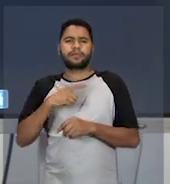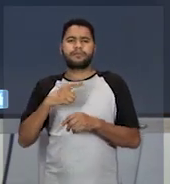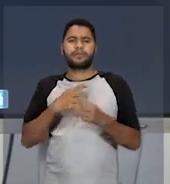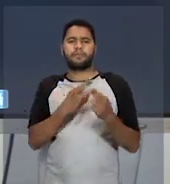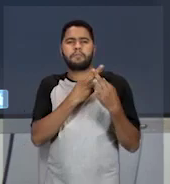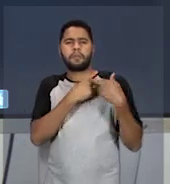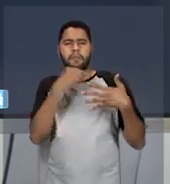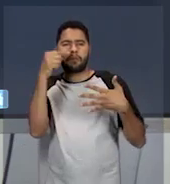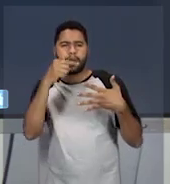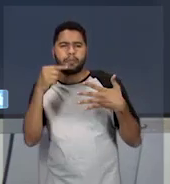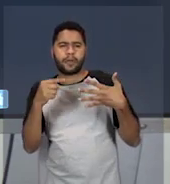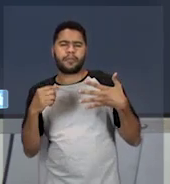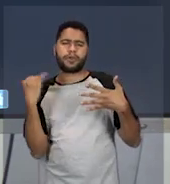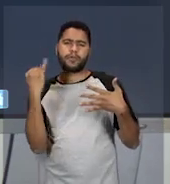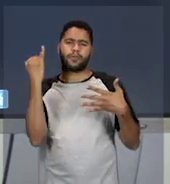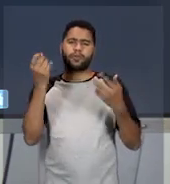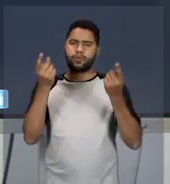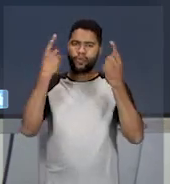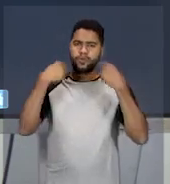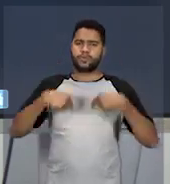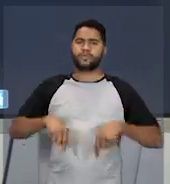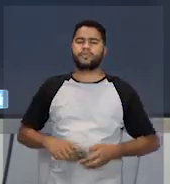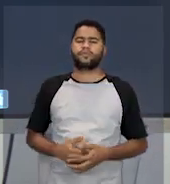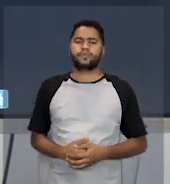papéis importantíssimos aí no nosso corpo.